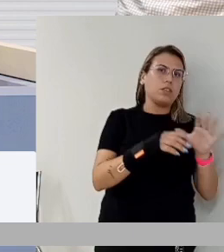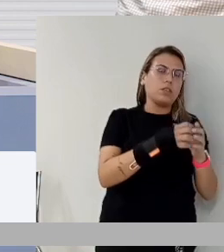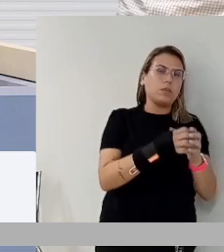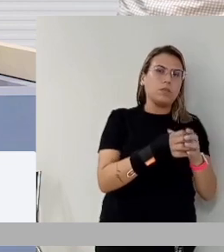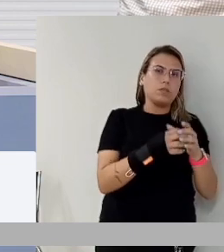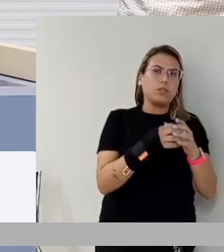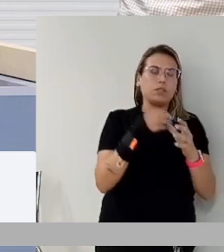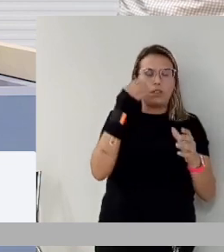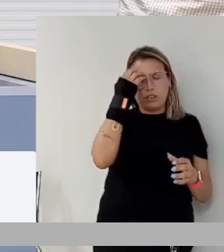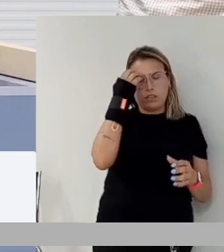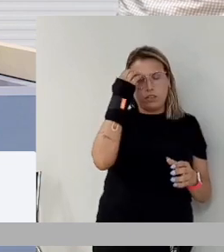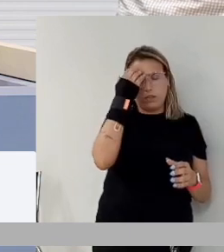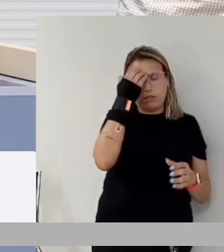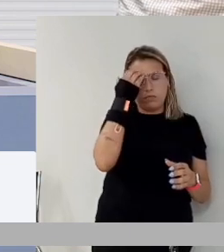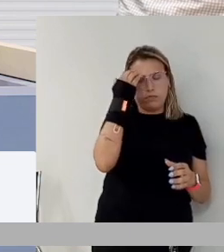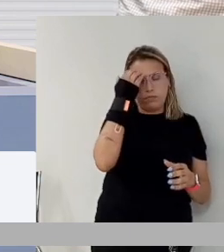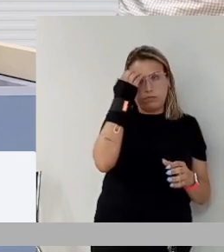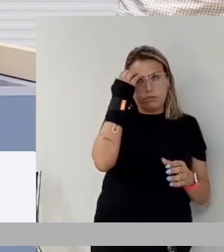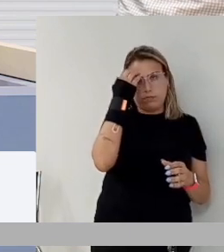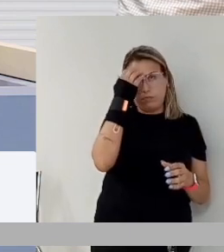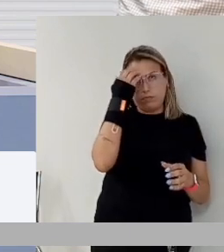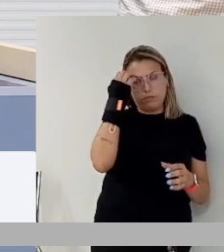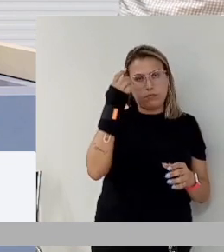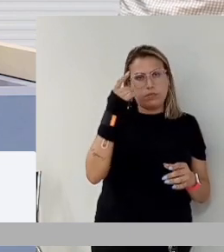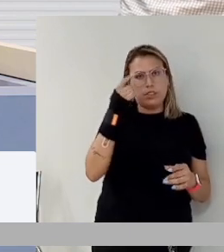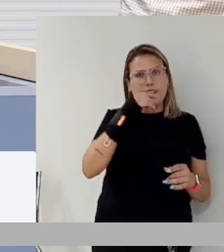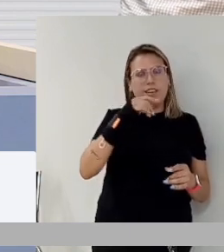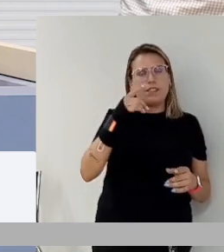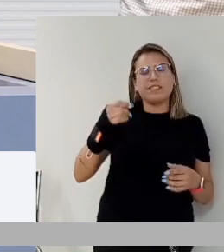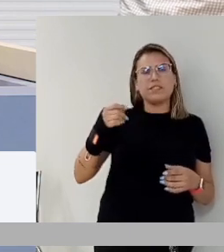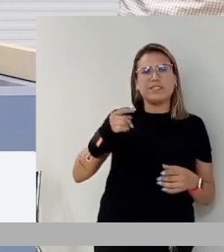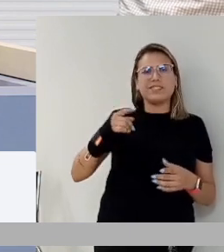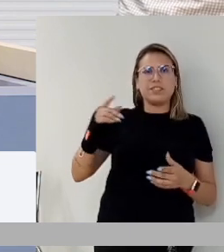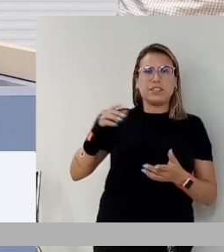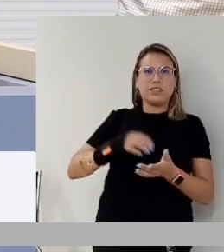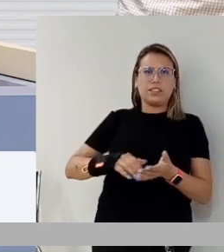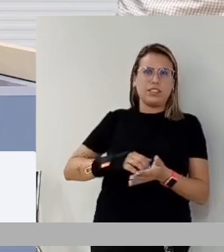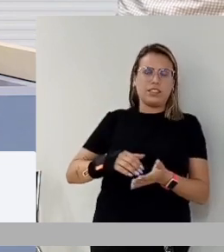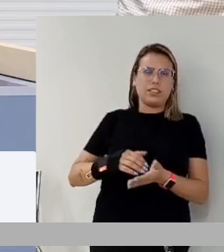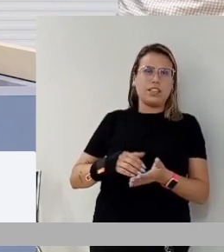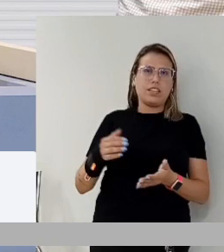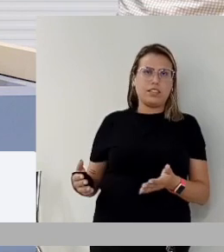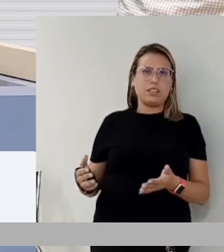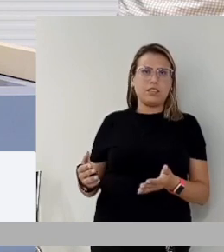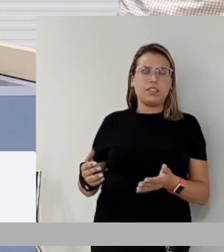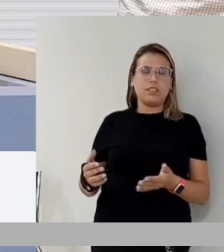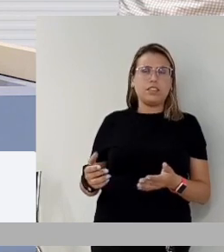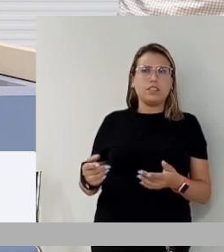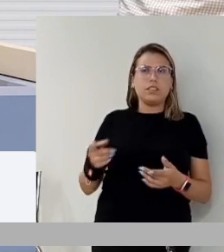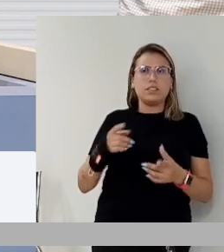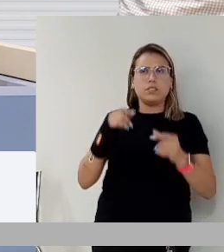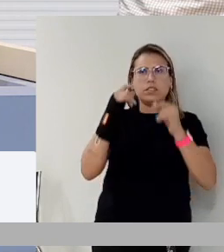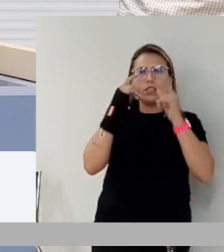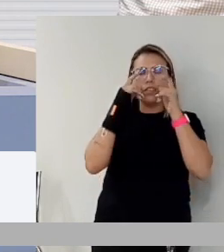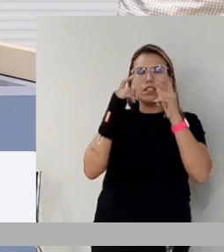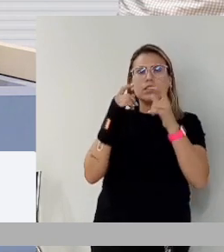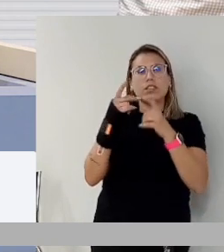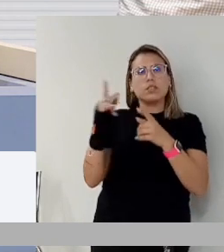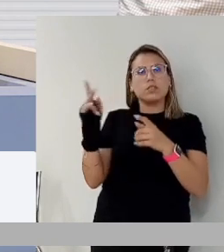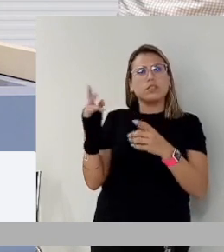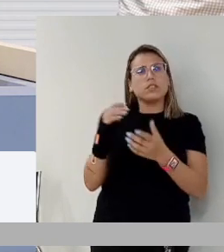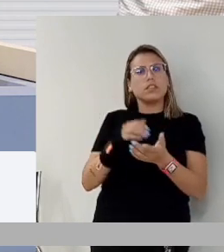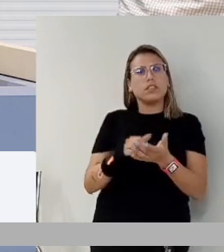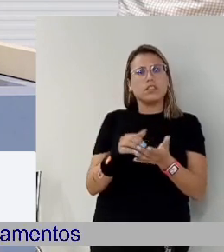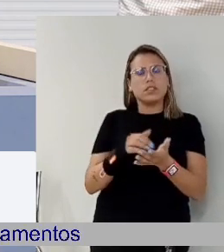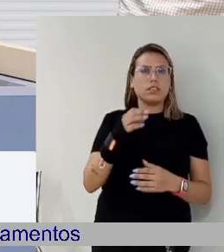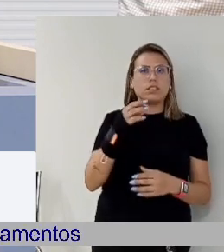acaba meio que querendo queimar a gestão a sua secretaria e a gente sabe que esse não é o interesse da sua secretaria só para explicar sobre